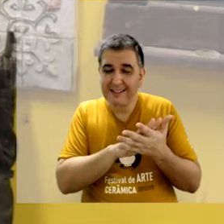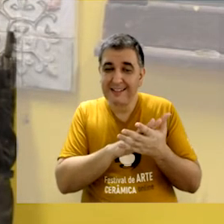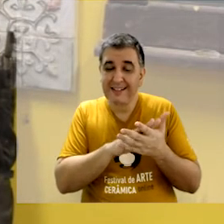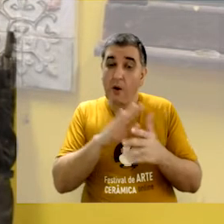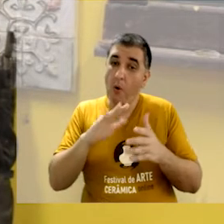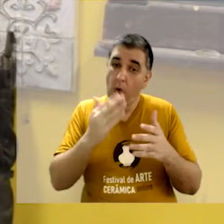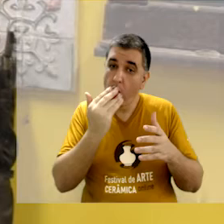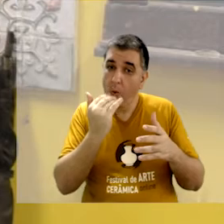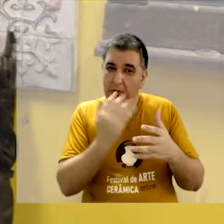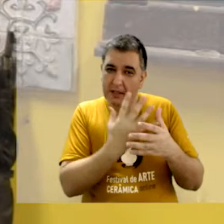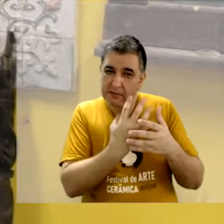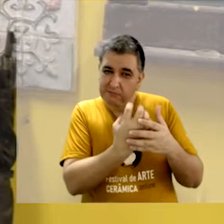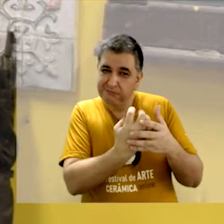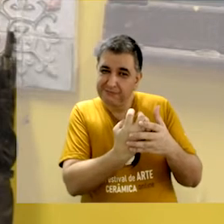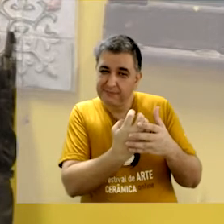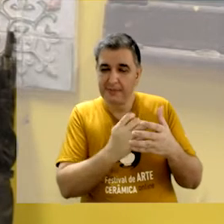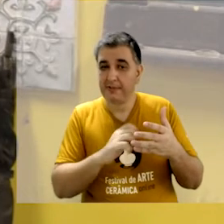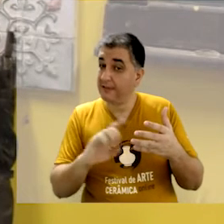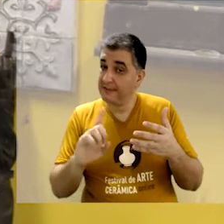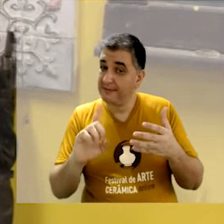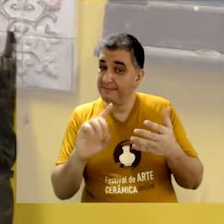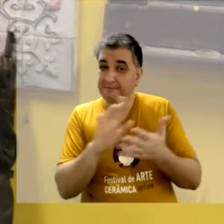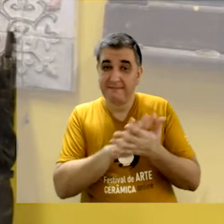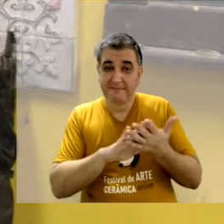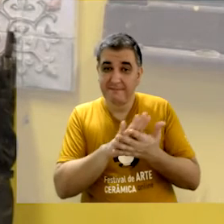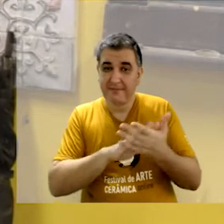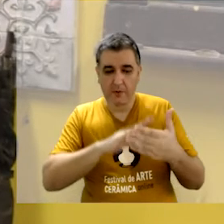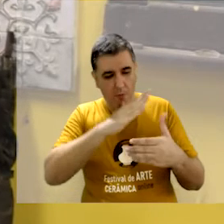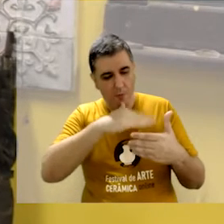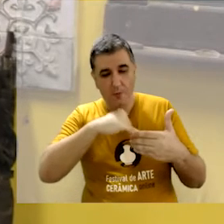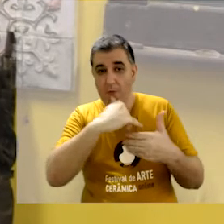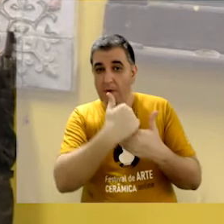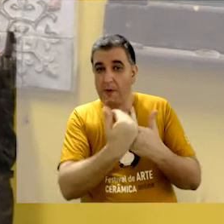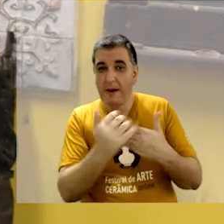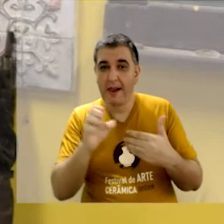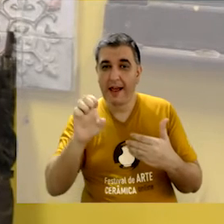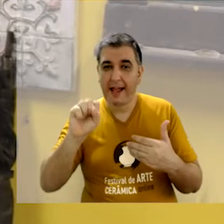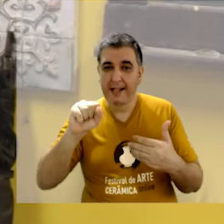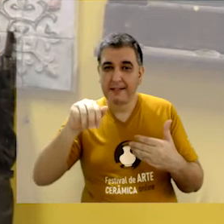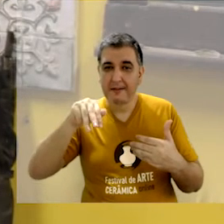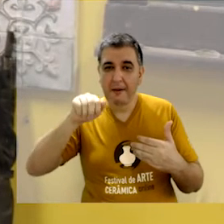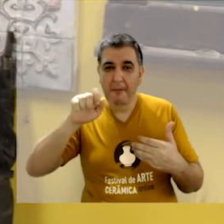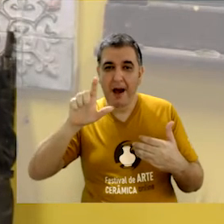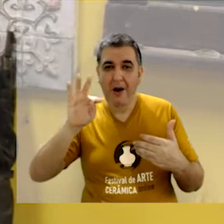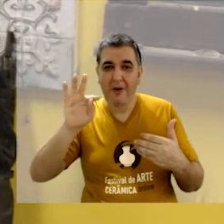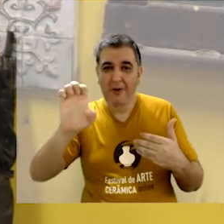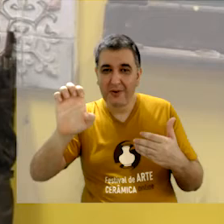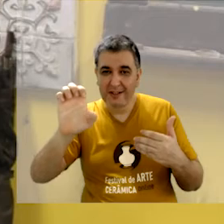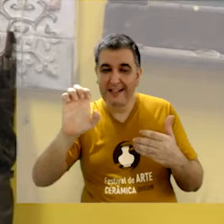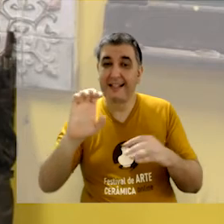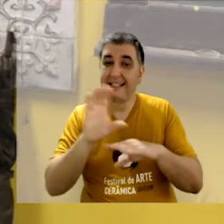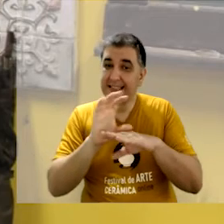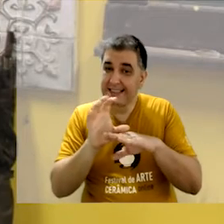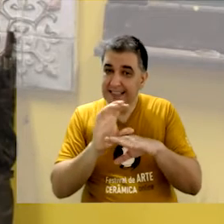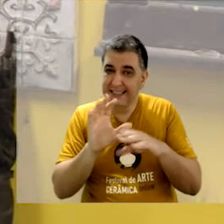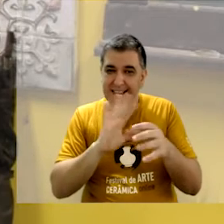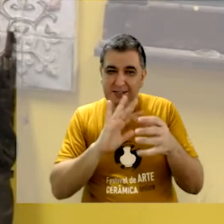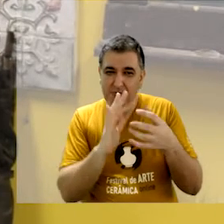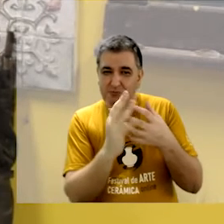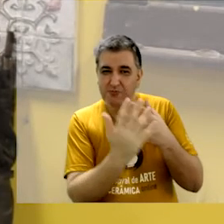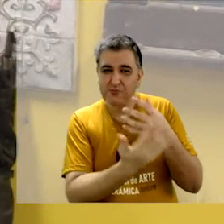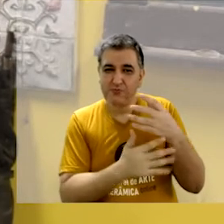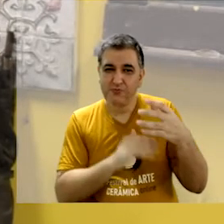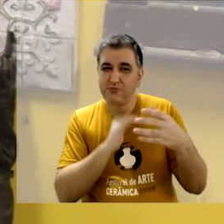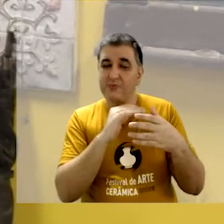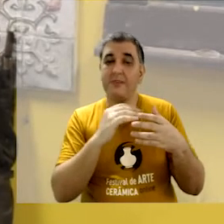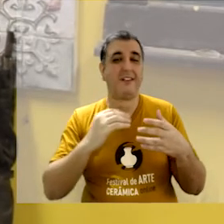vezes estragava e não sei o quê. Então essa introdução da cerâmica, do esmalte de cinza é interessante, é